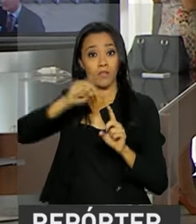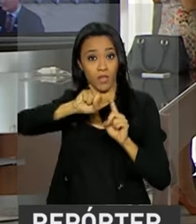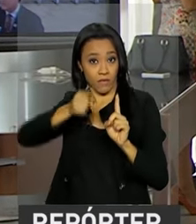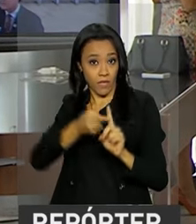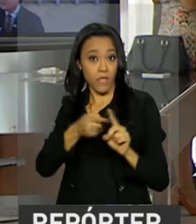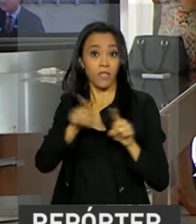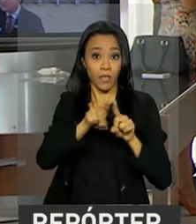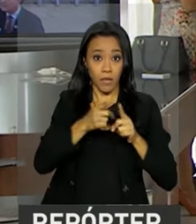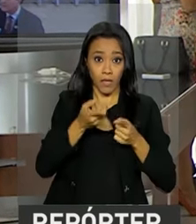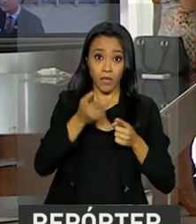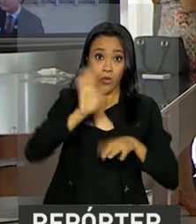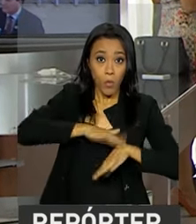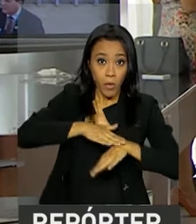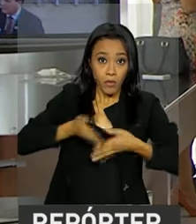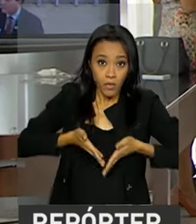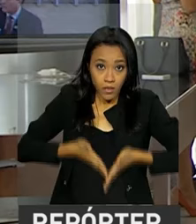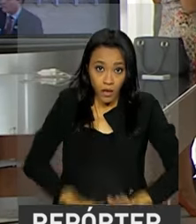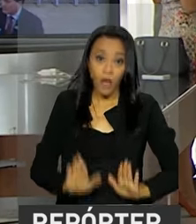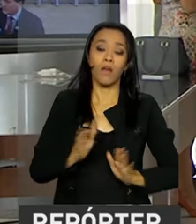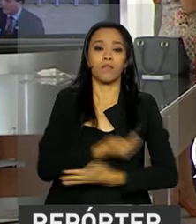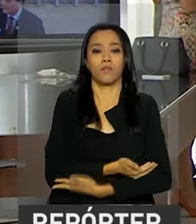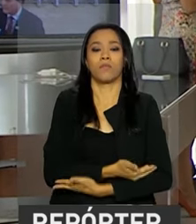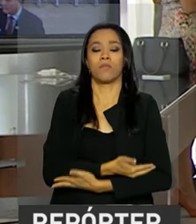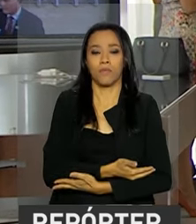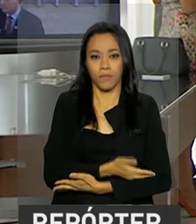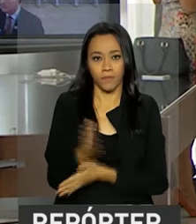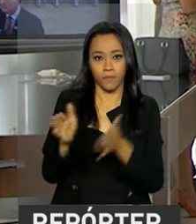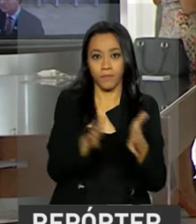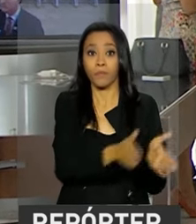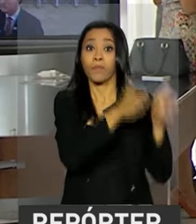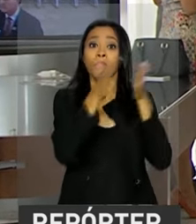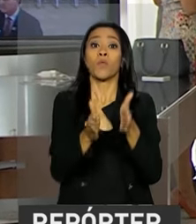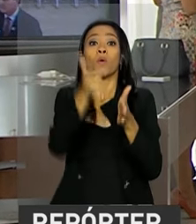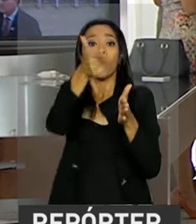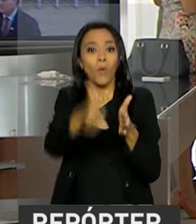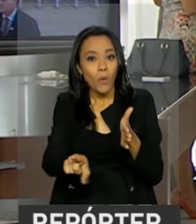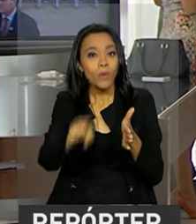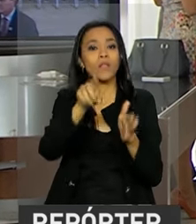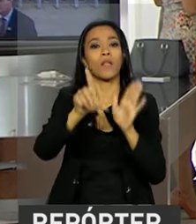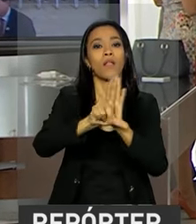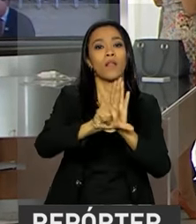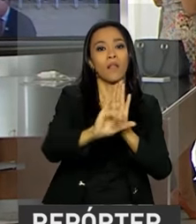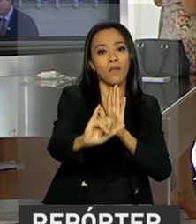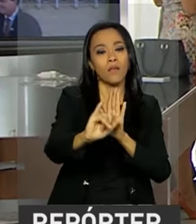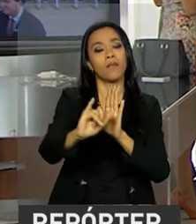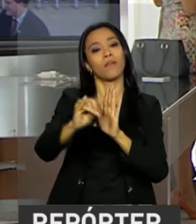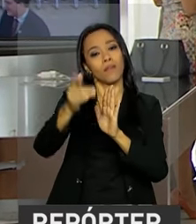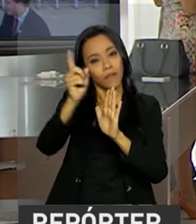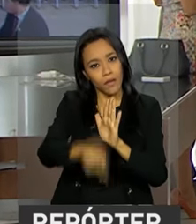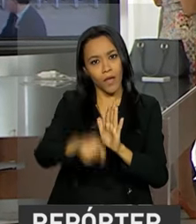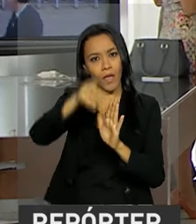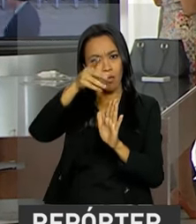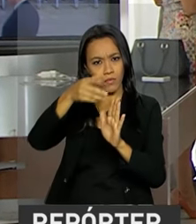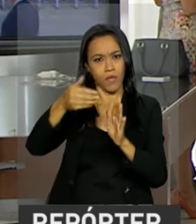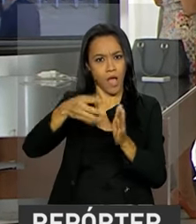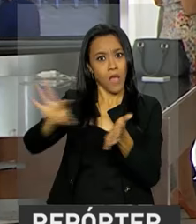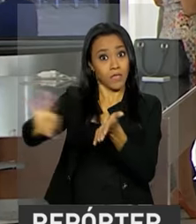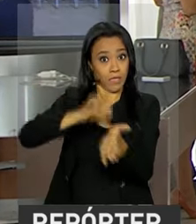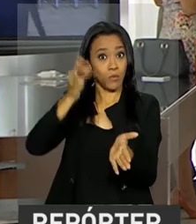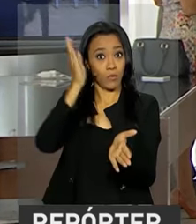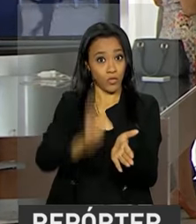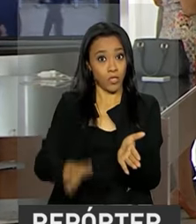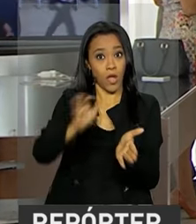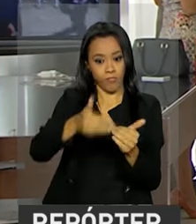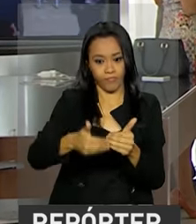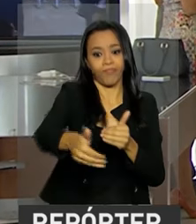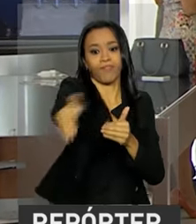período inicial após o nascimento da criança. Uma outra lei, então, que passa a valer a partir da assinatura aí do